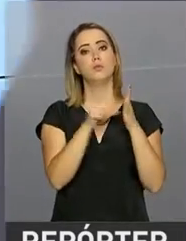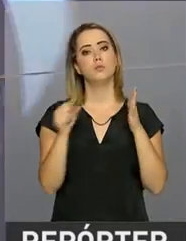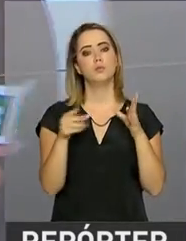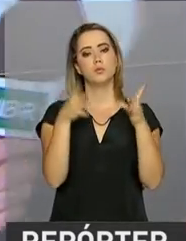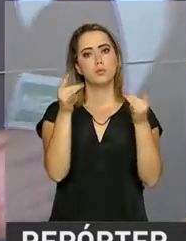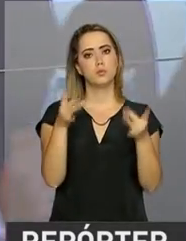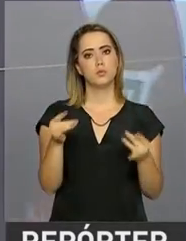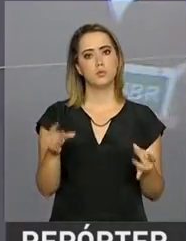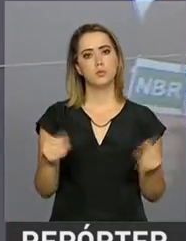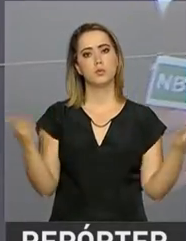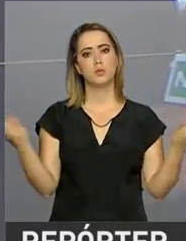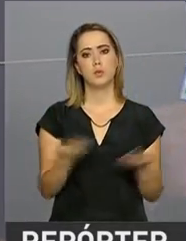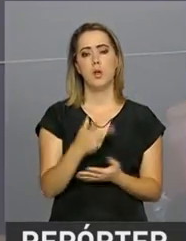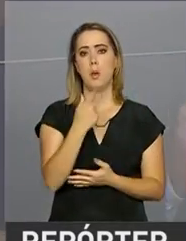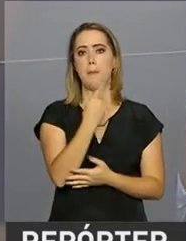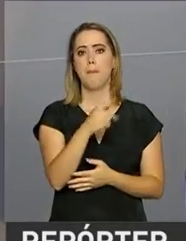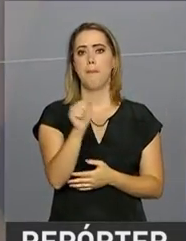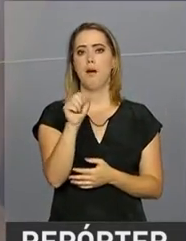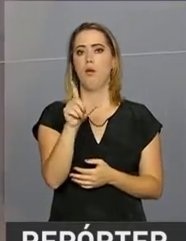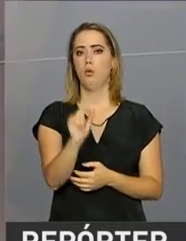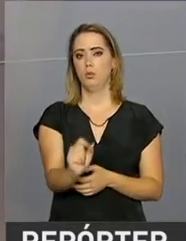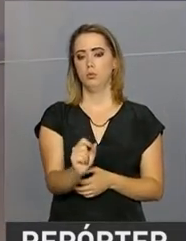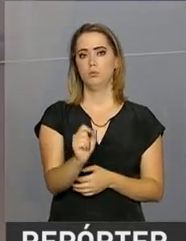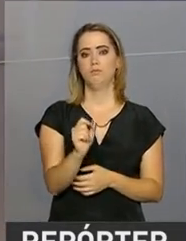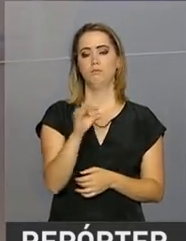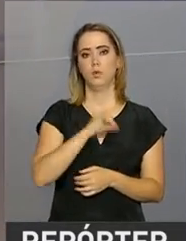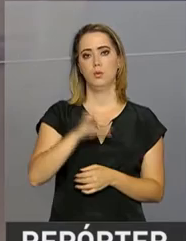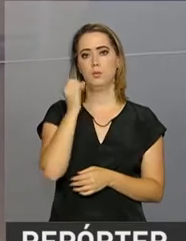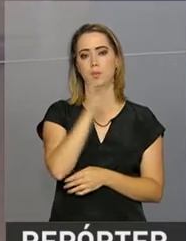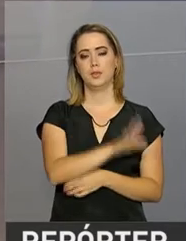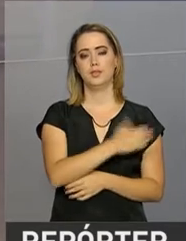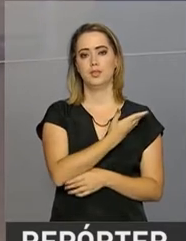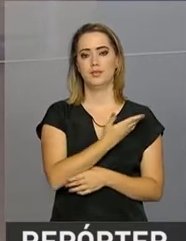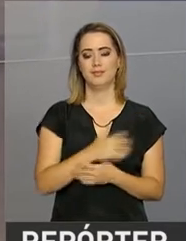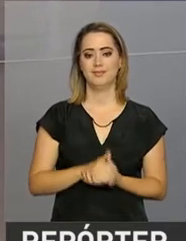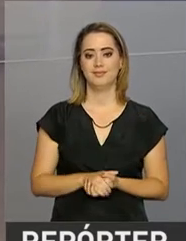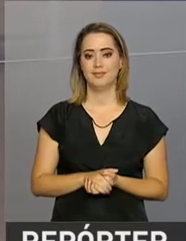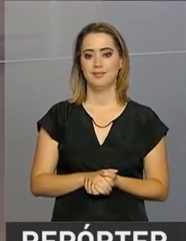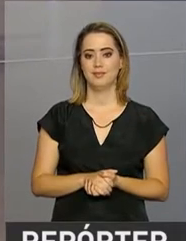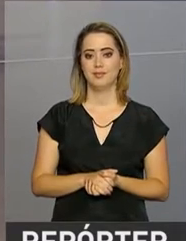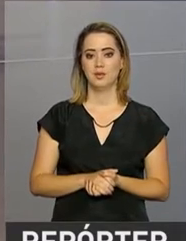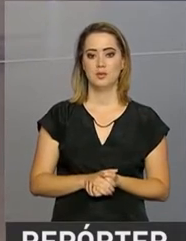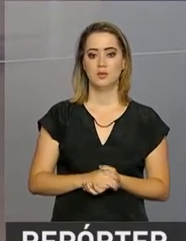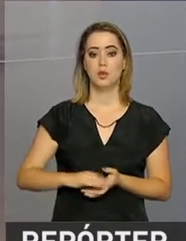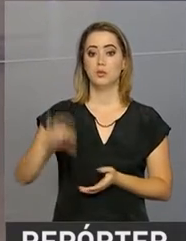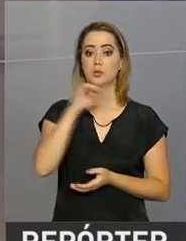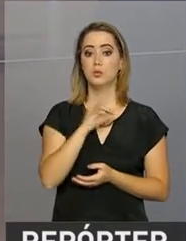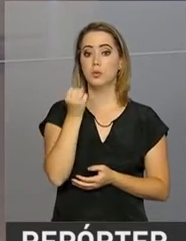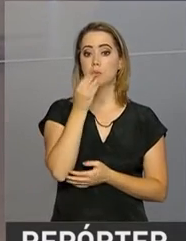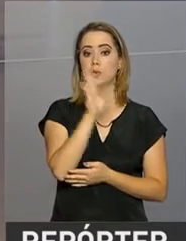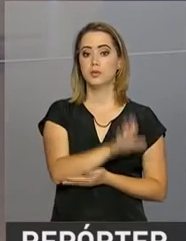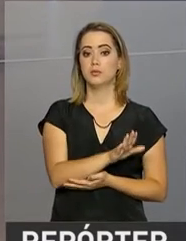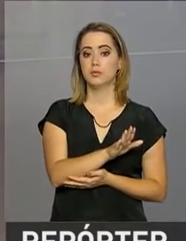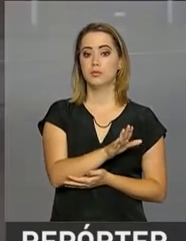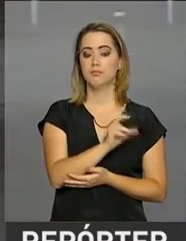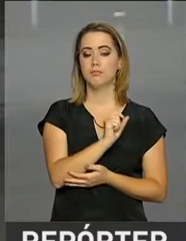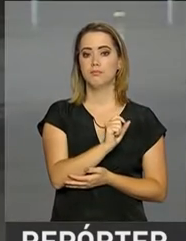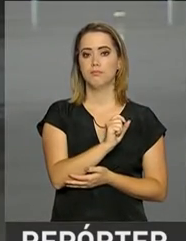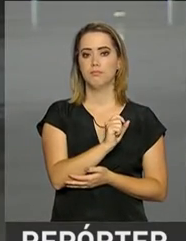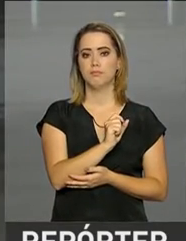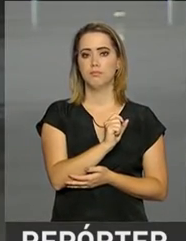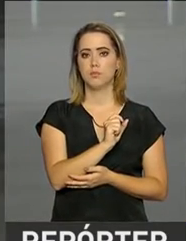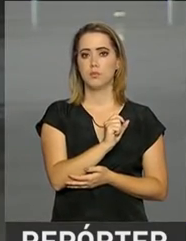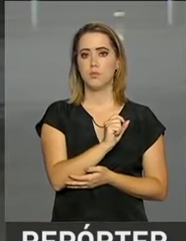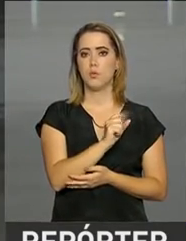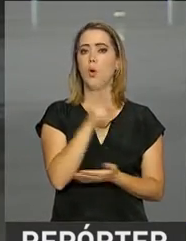ao vivo com o repórter paulo la sálvia lá paulo boa tarde mais uma vez o ala roberto boa tarde roberto